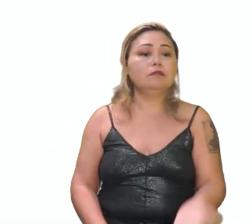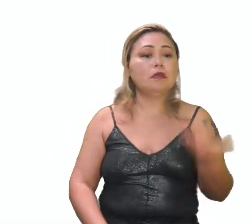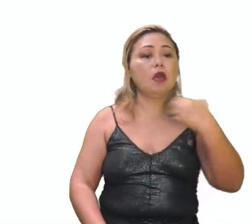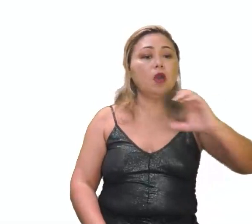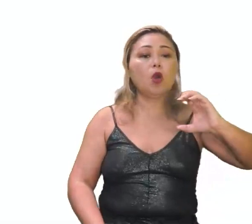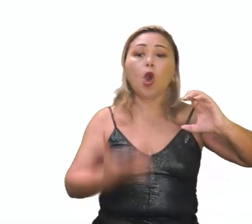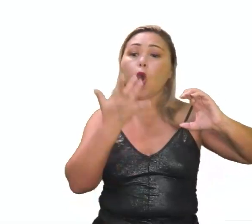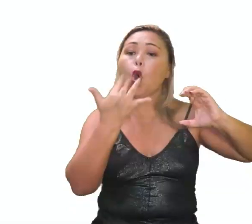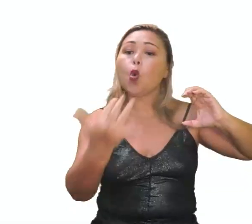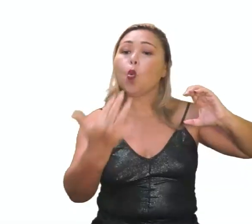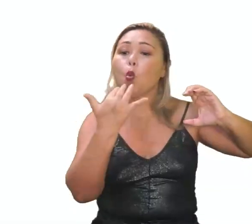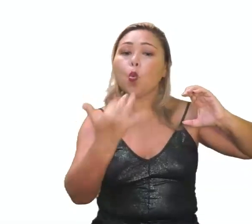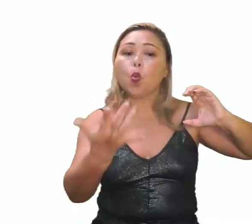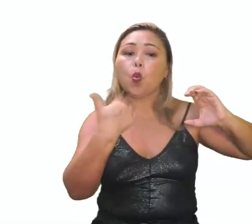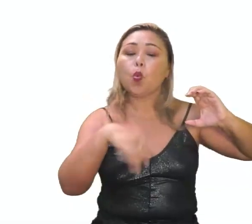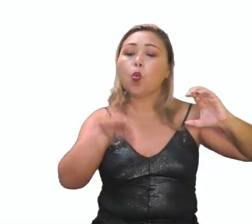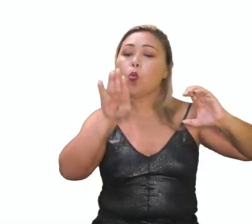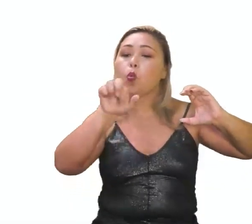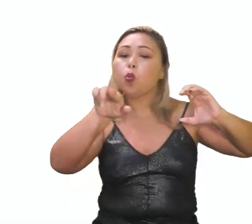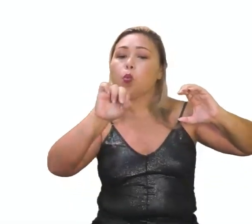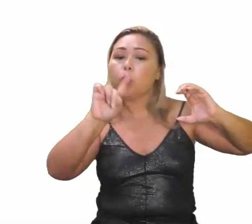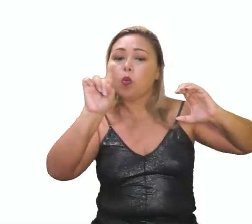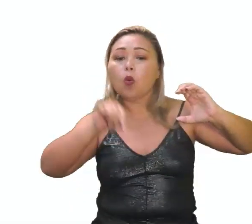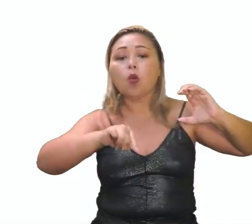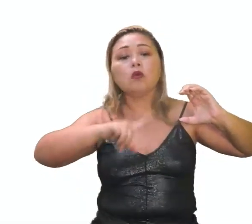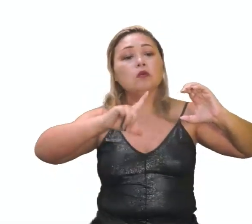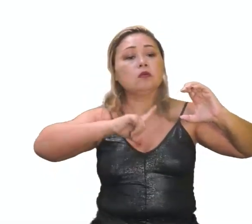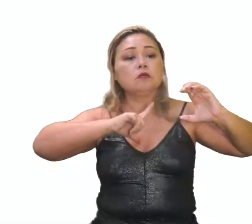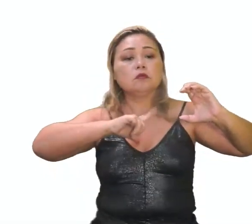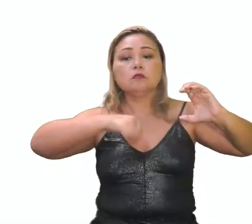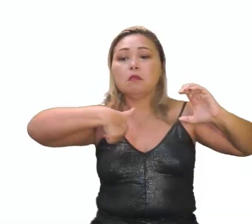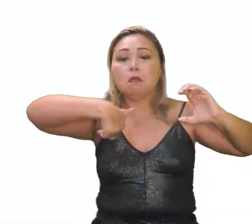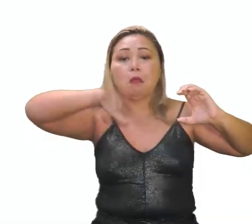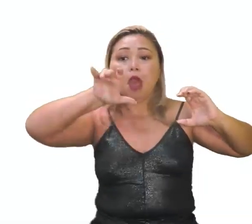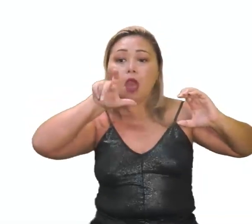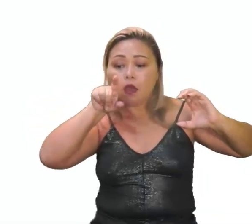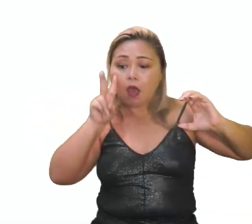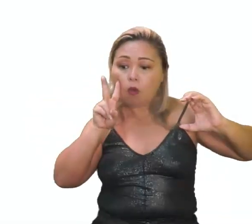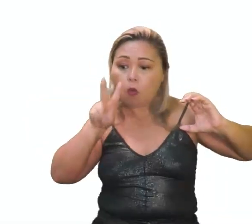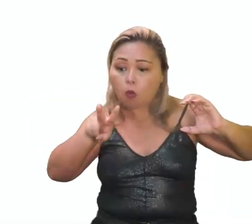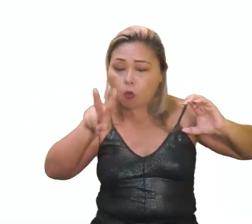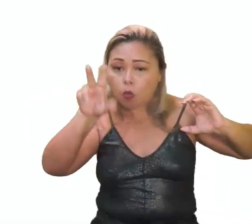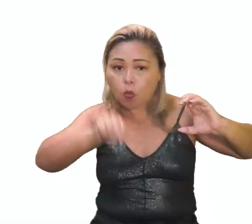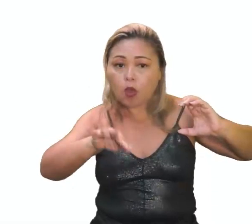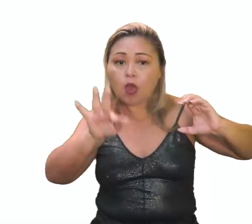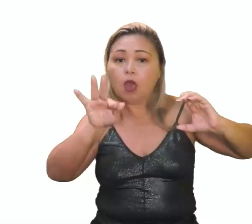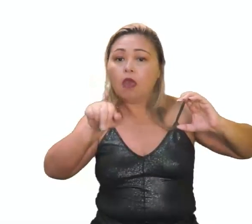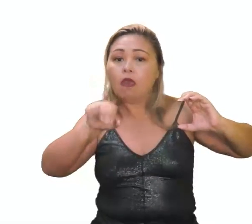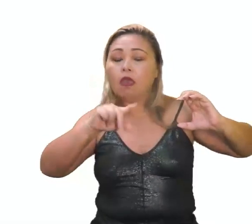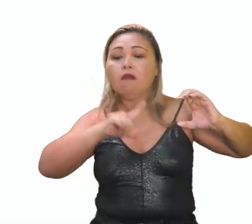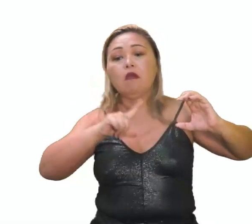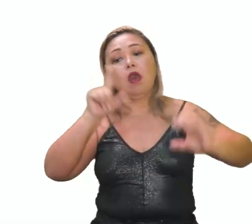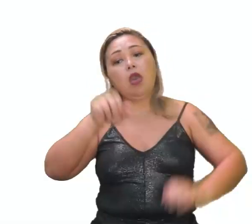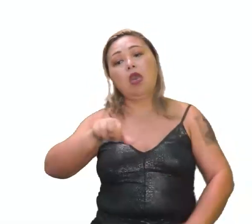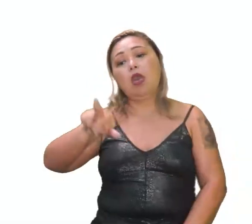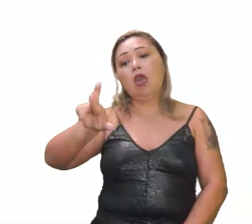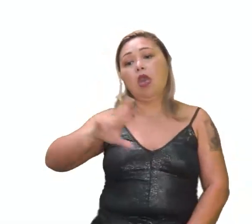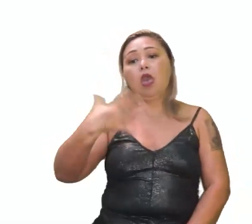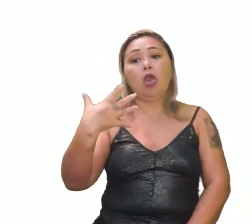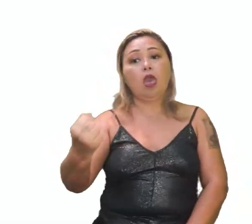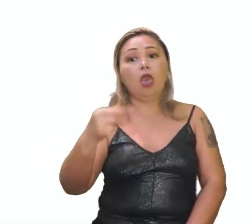A coloração dos besouros que sofrem maior predação é um fenótipo